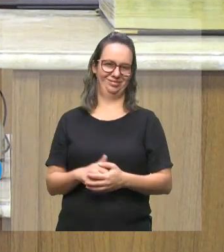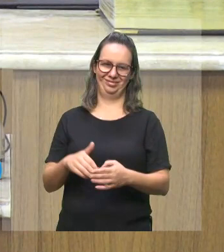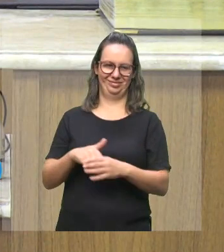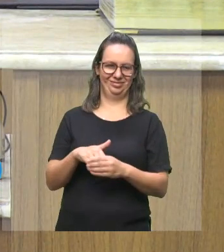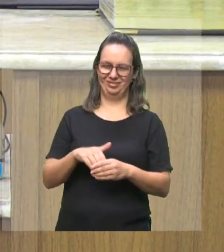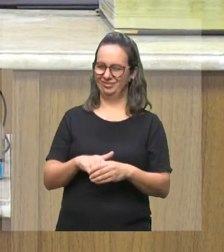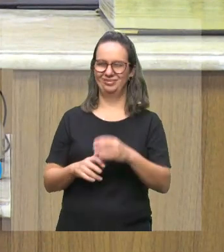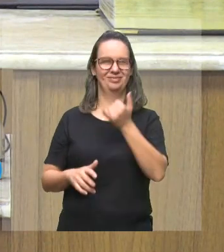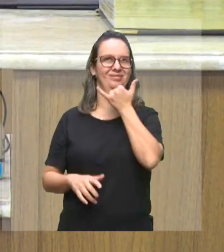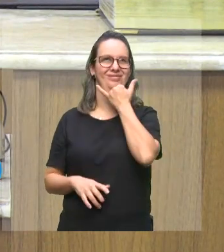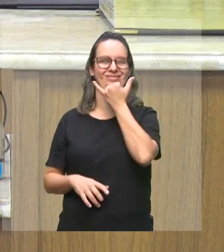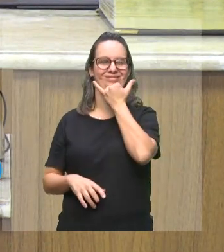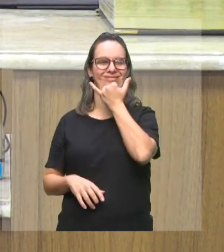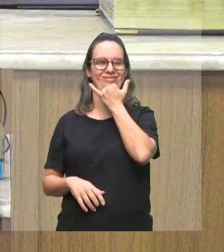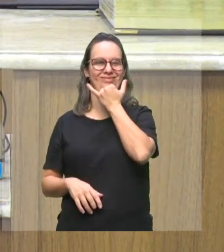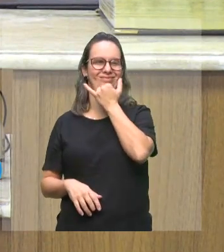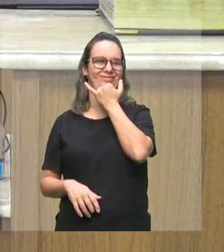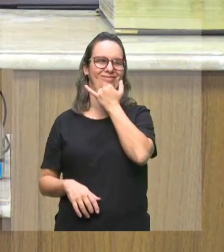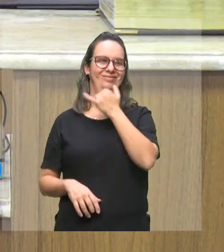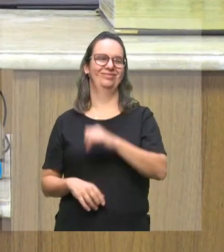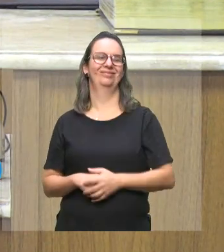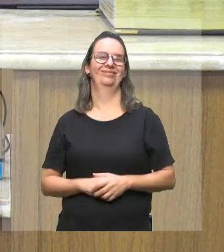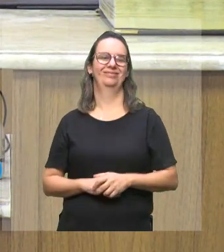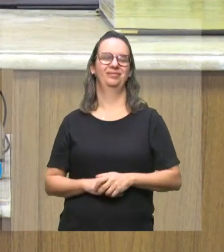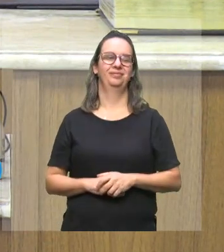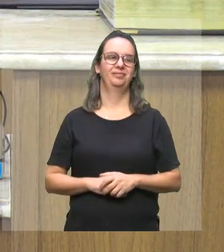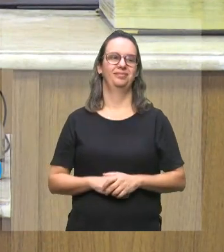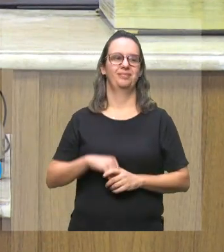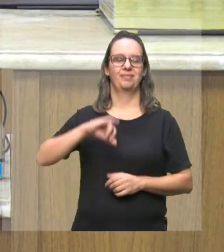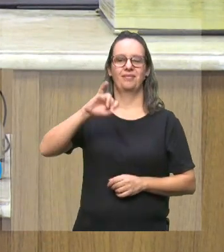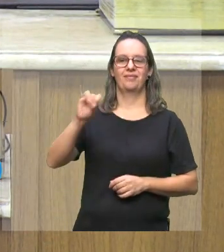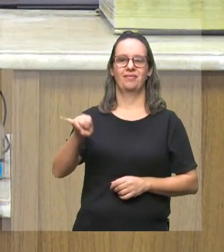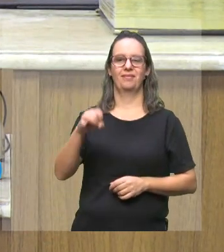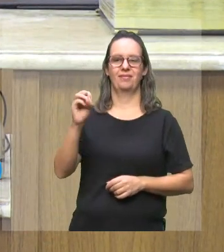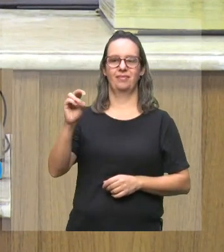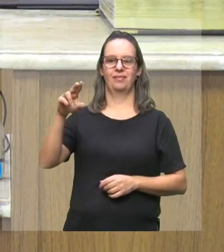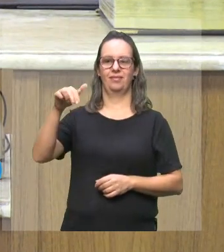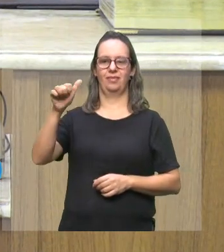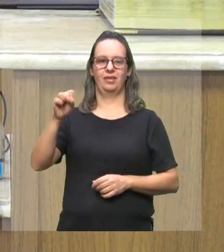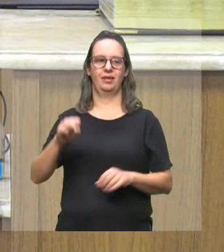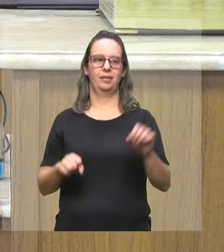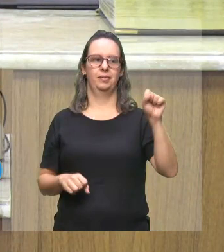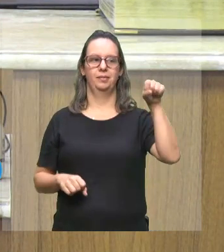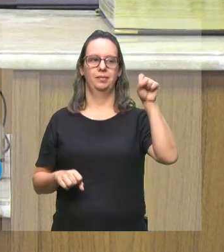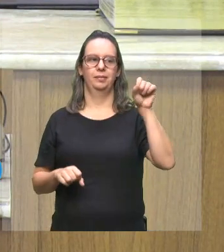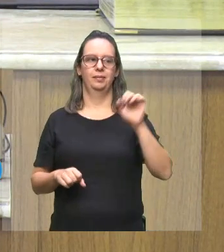por força regimental. Jonas Campos. Sim.